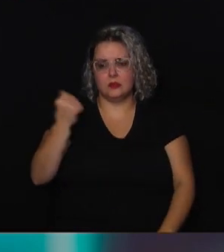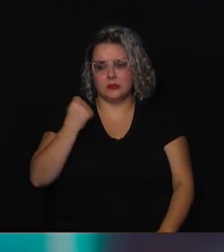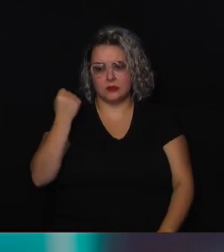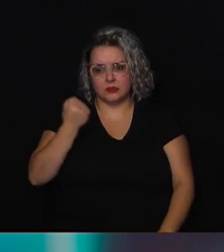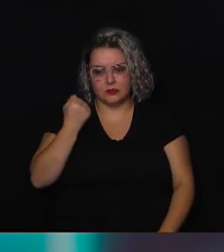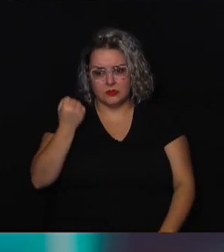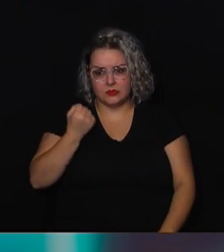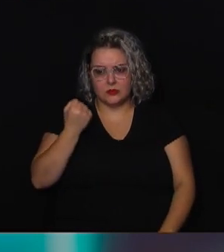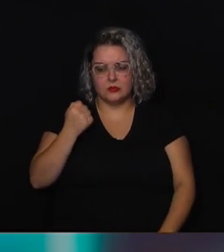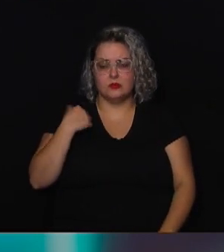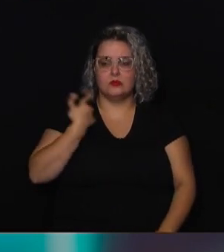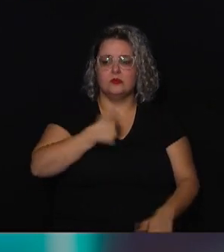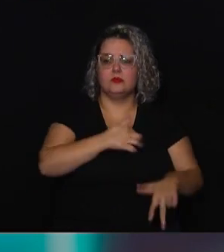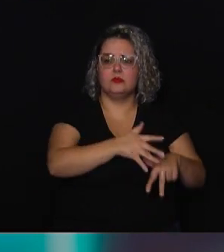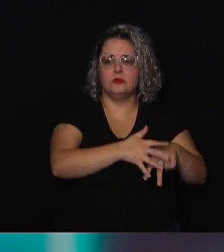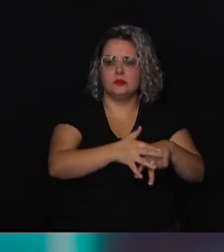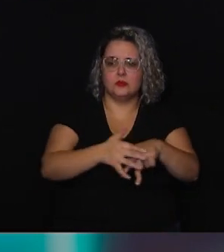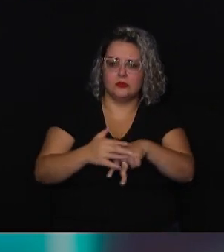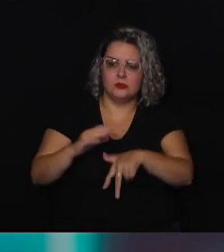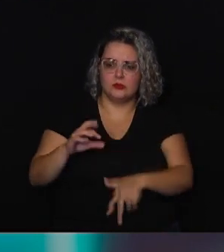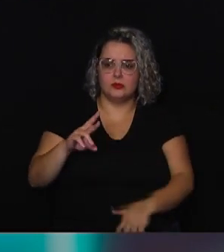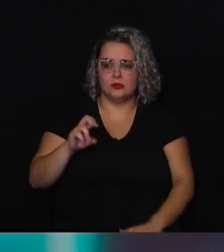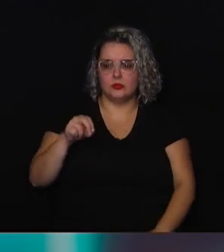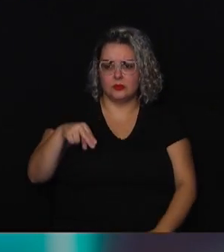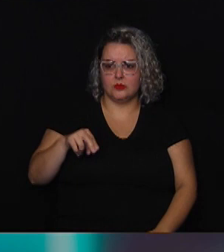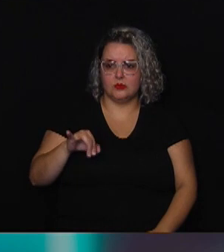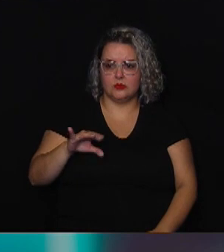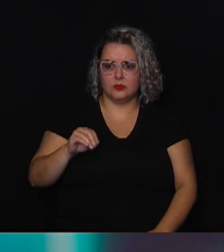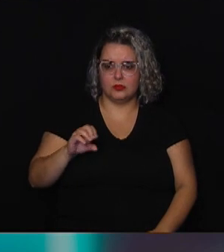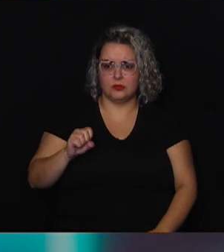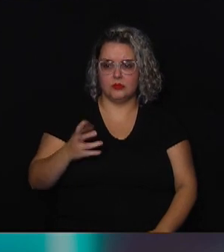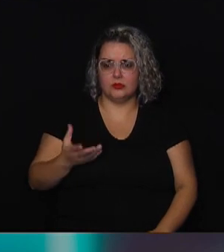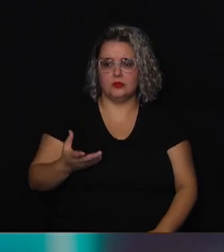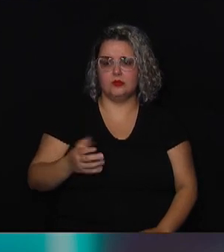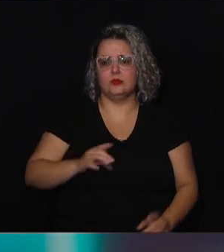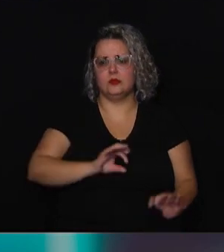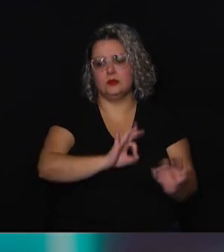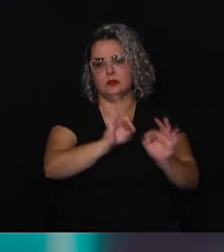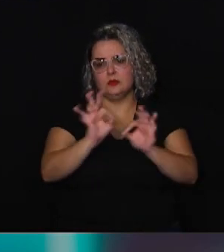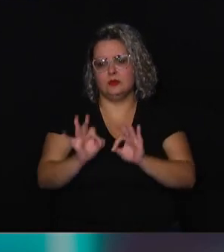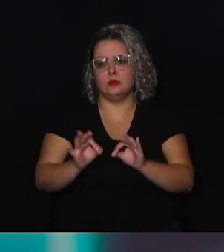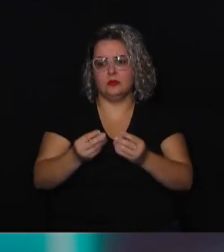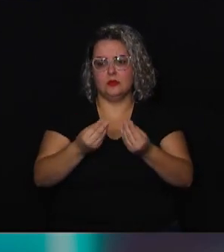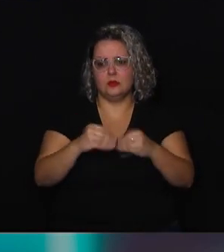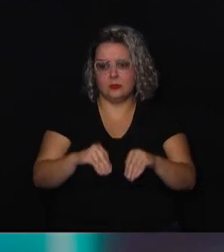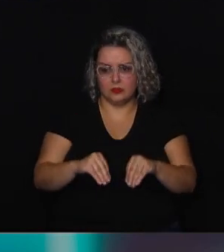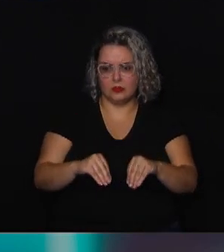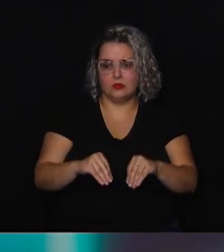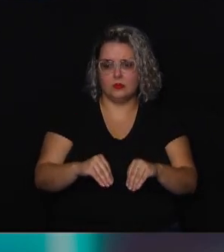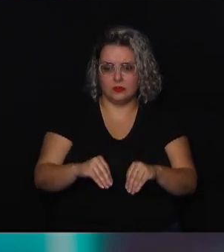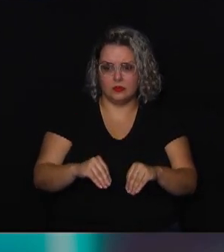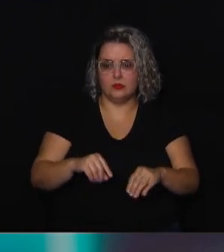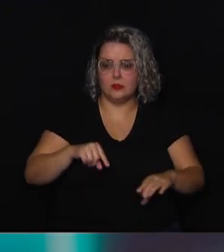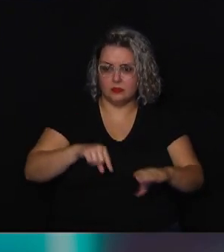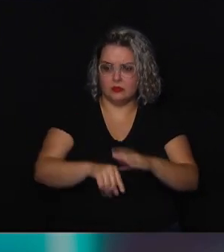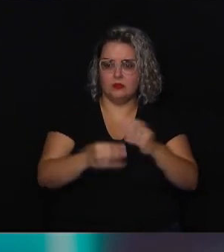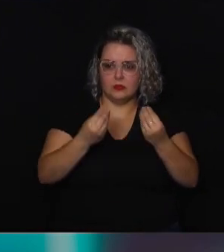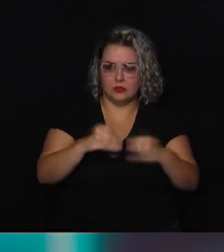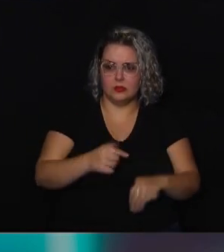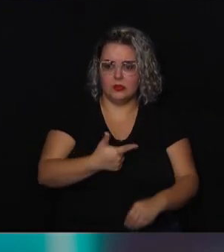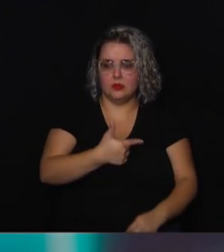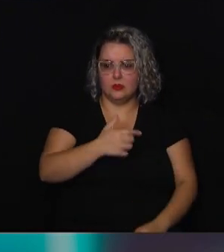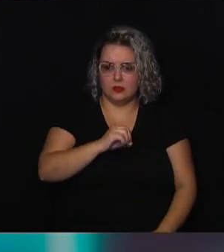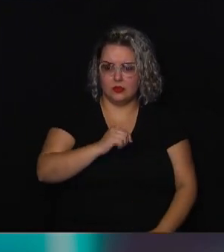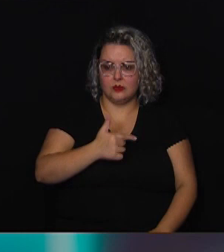nossos pacientes crônicos acabaram ficando com seu acompanhamento prejudicado, extremamente prejudicado em 2021,